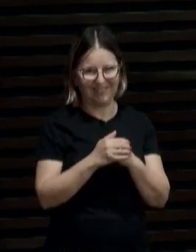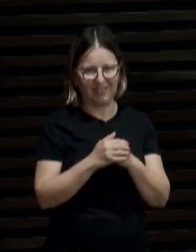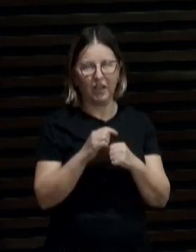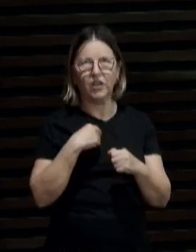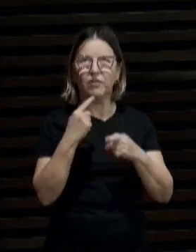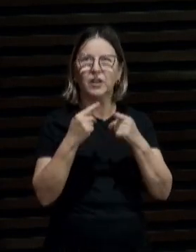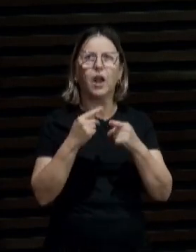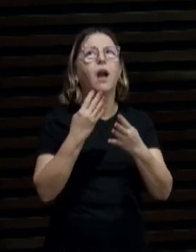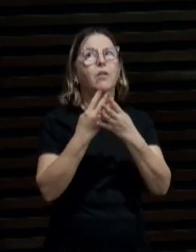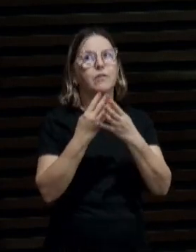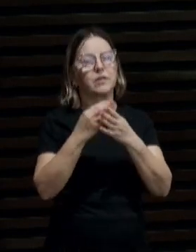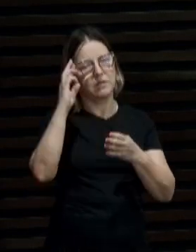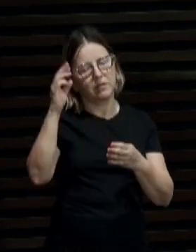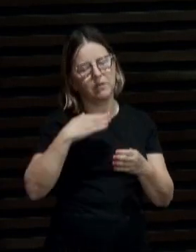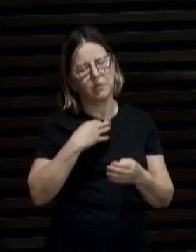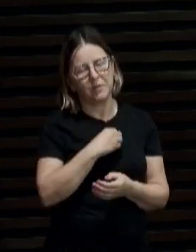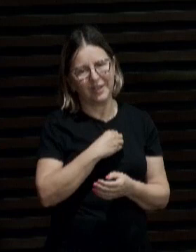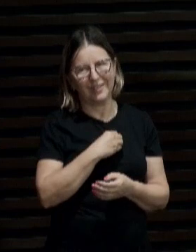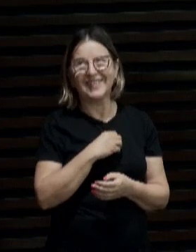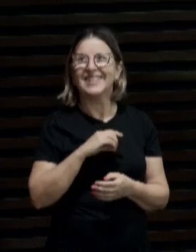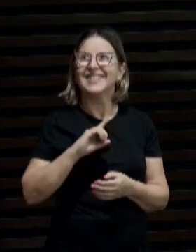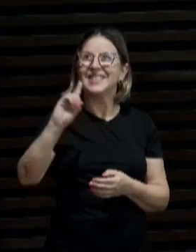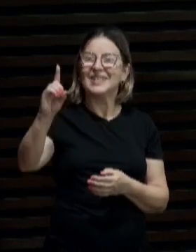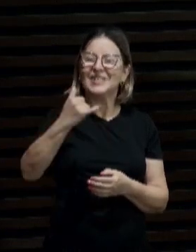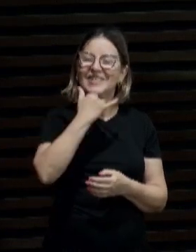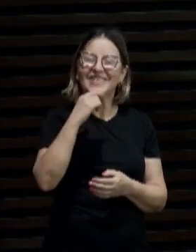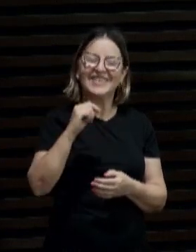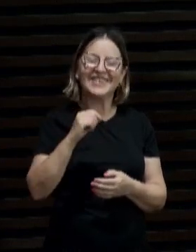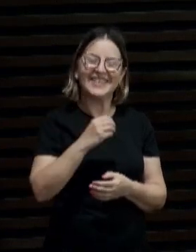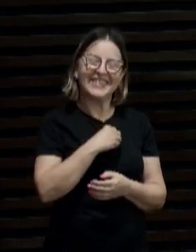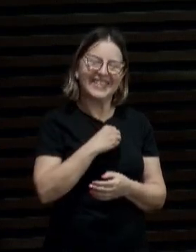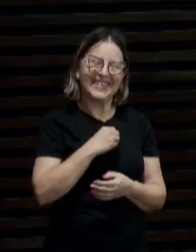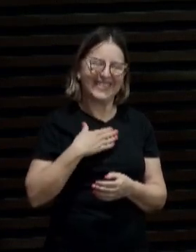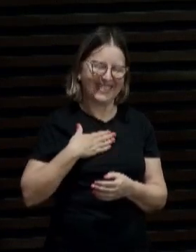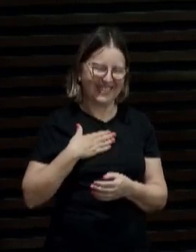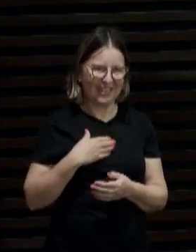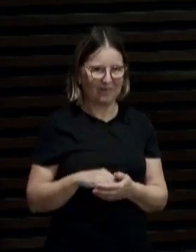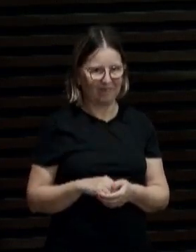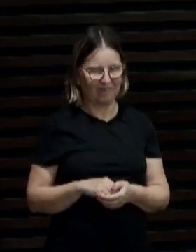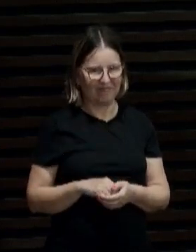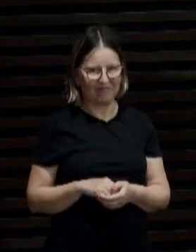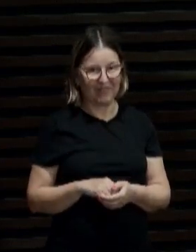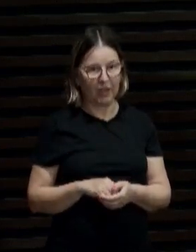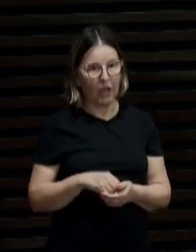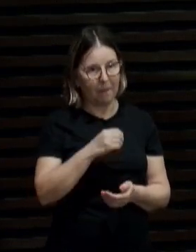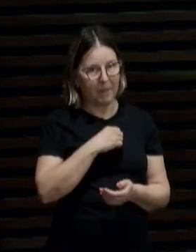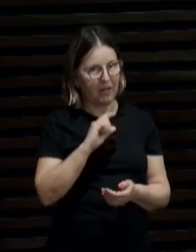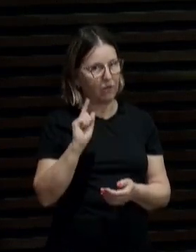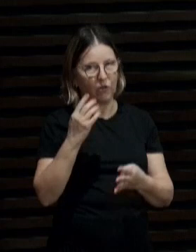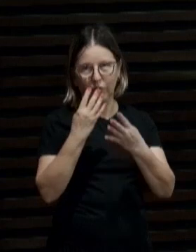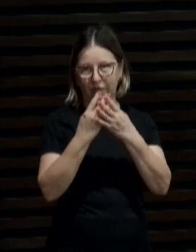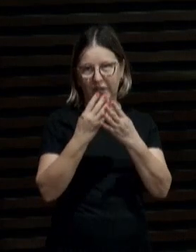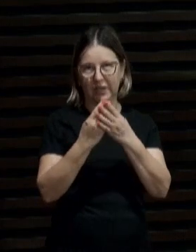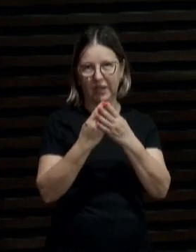ao Senhor as minhas transgressões, e tu perdoaste a iniquidade do meu pecado. Pecados não confessados,